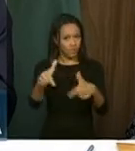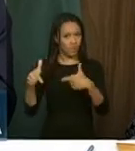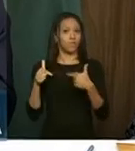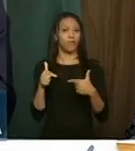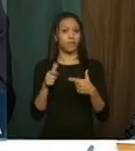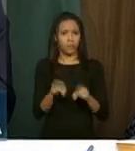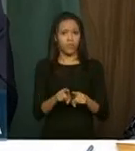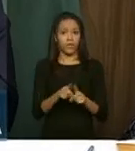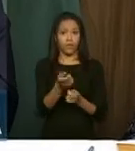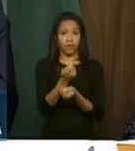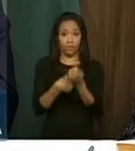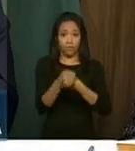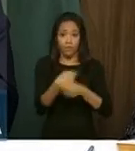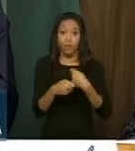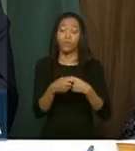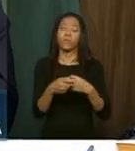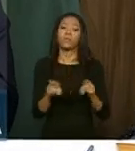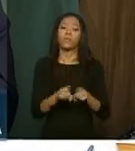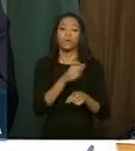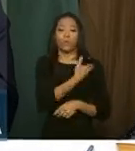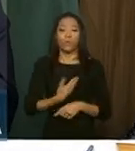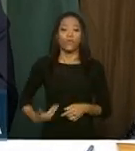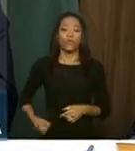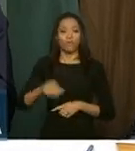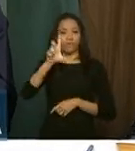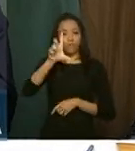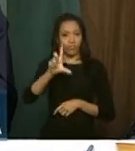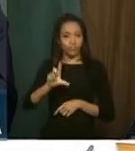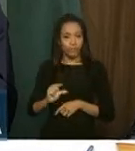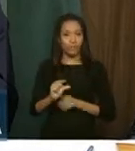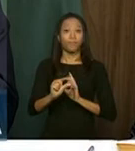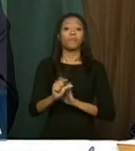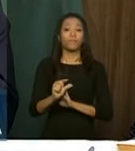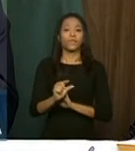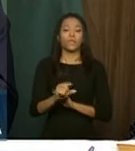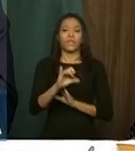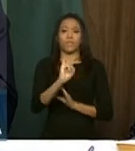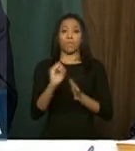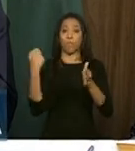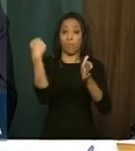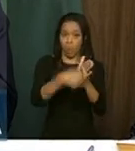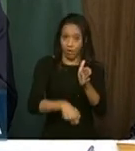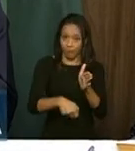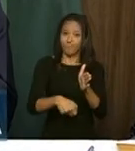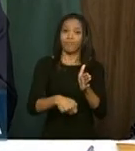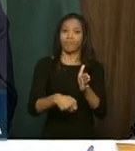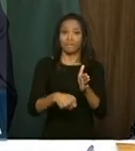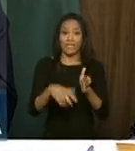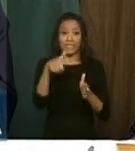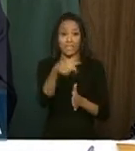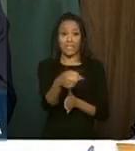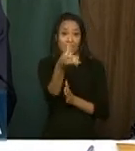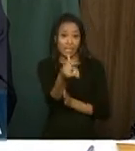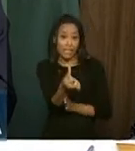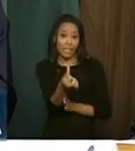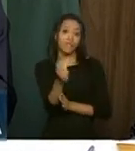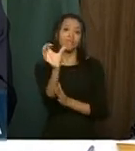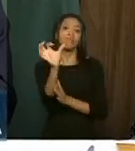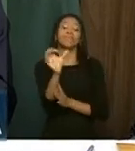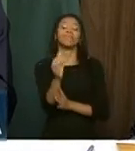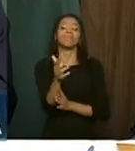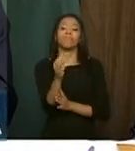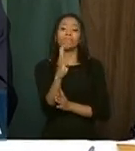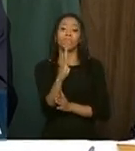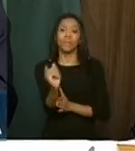cenário. O governo desonerou em 76 bilhões impostos. São 76 bilhões que